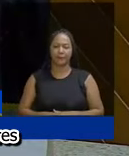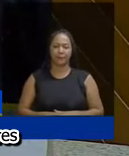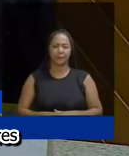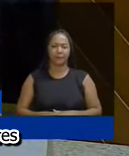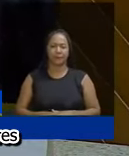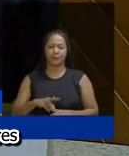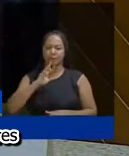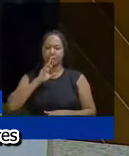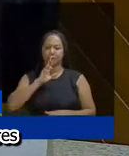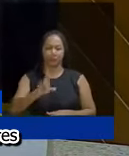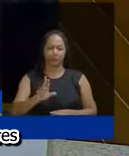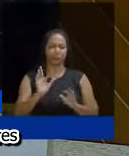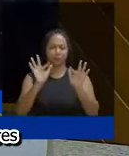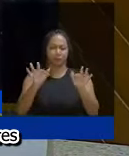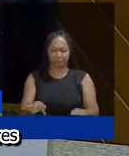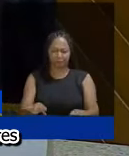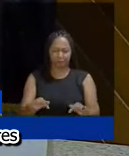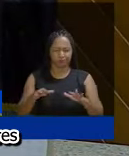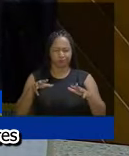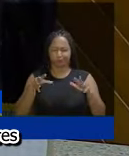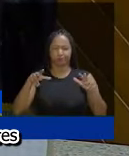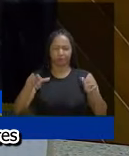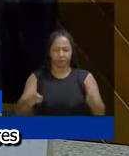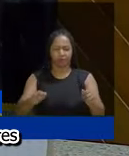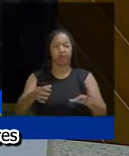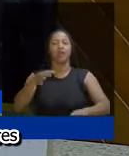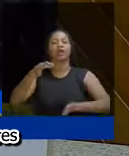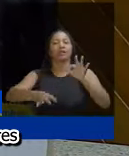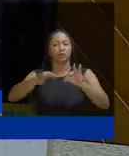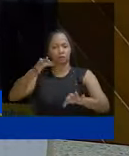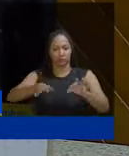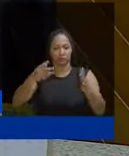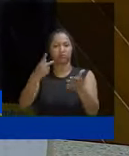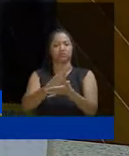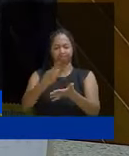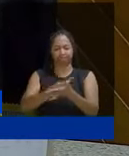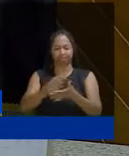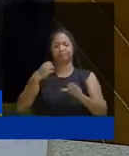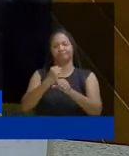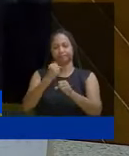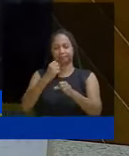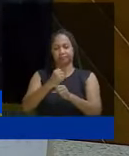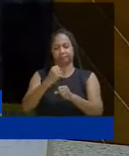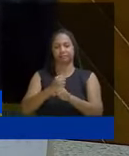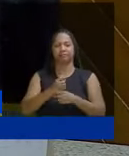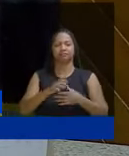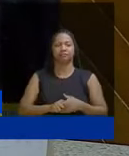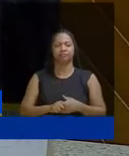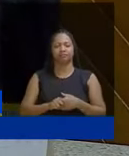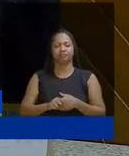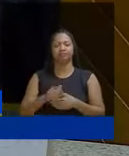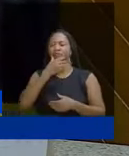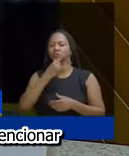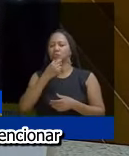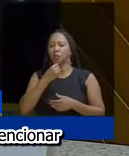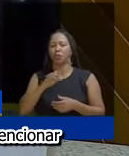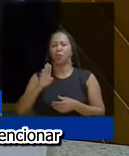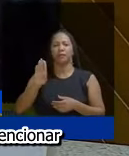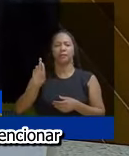O resultado final de tudo isso foi julgar irregulares as contas do Bruno